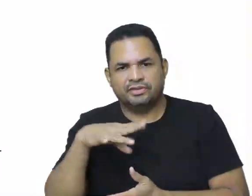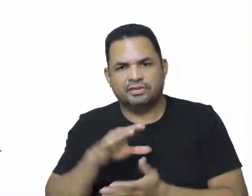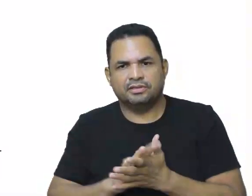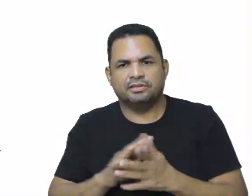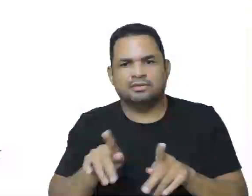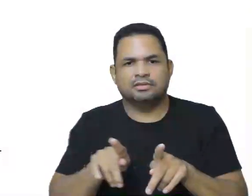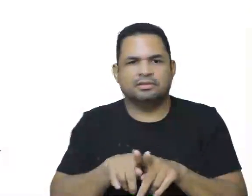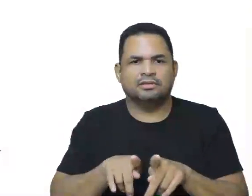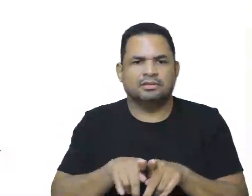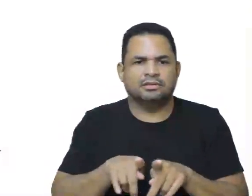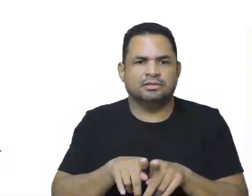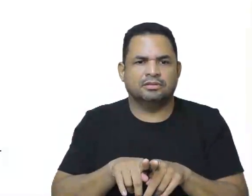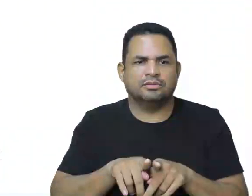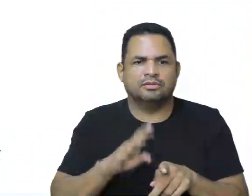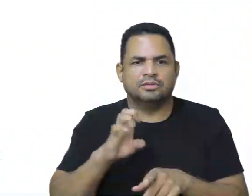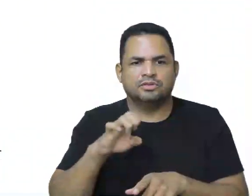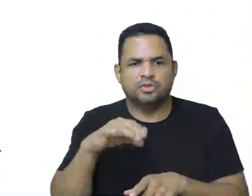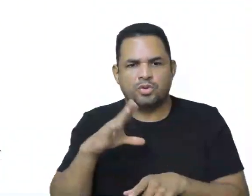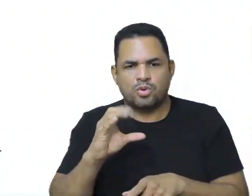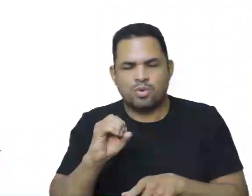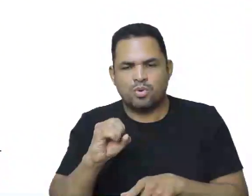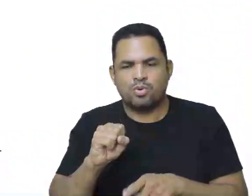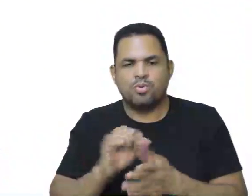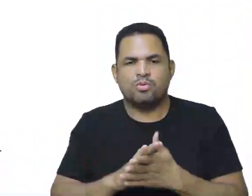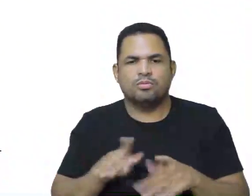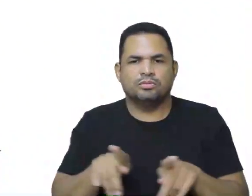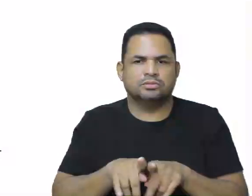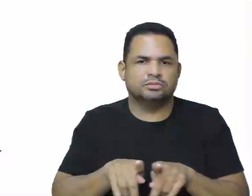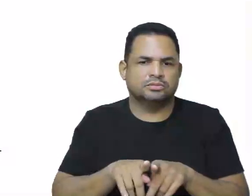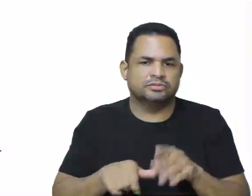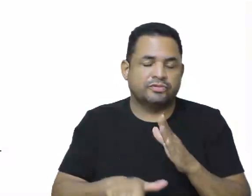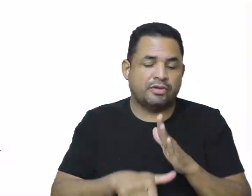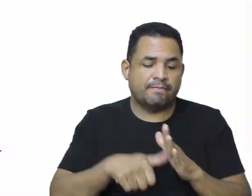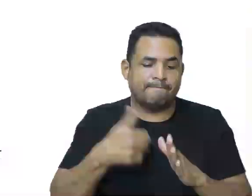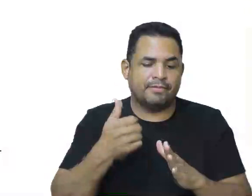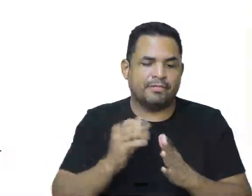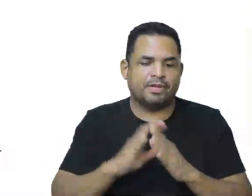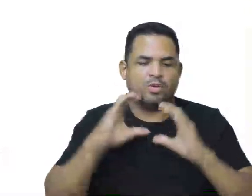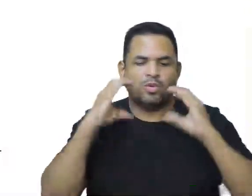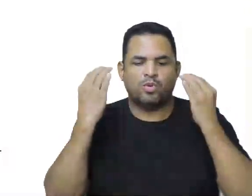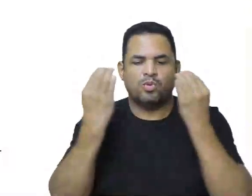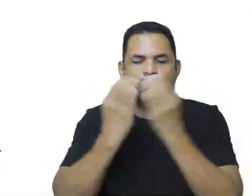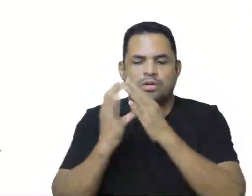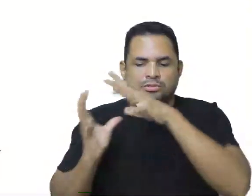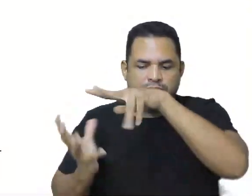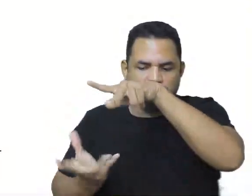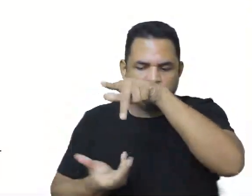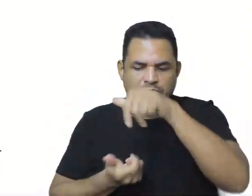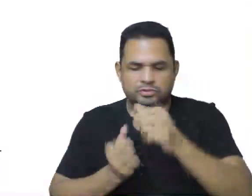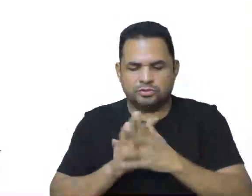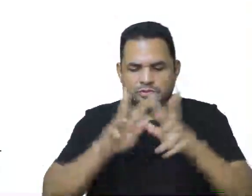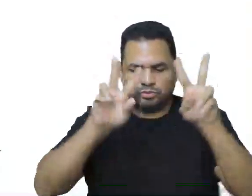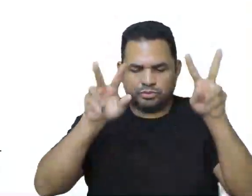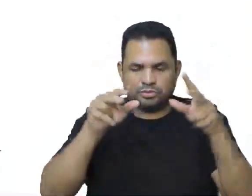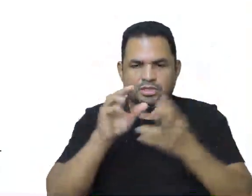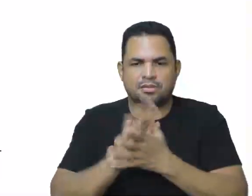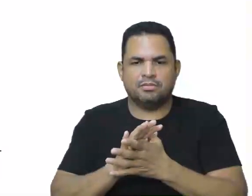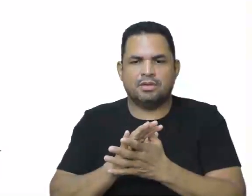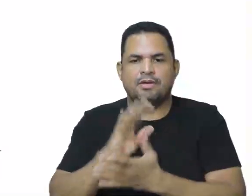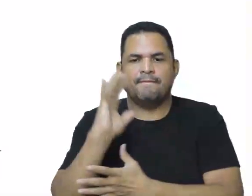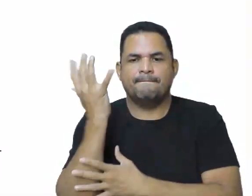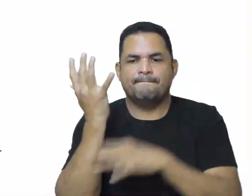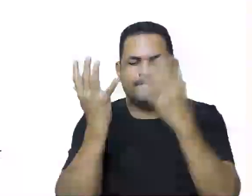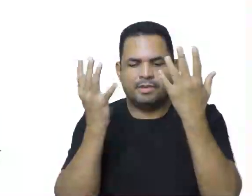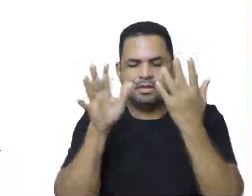falamos sobre Estocolmo, que foi a primeira conferência mundial sobre o meio ambiente, certo? Lá